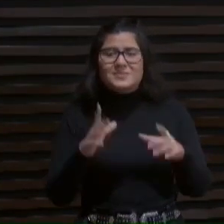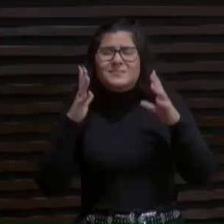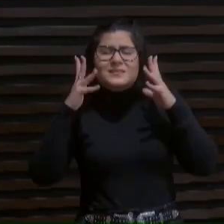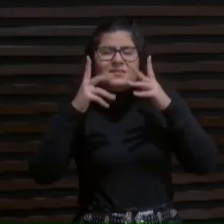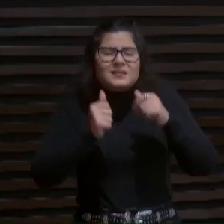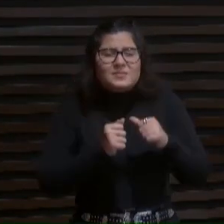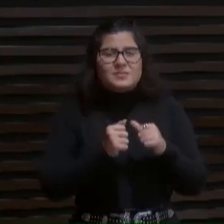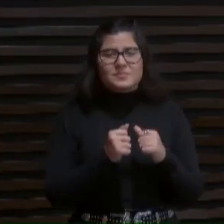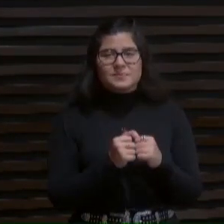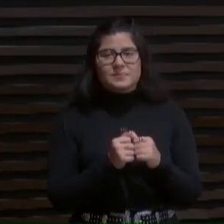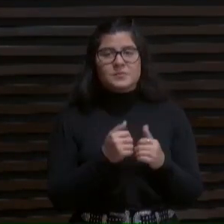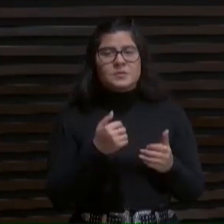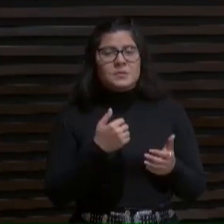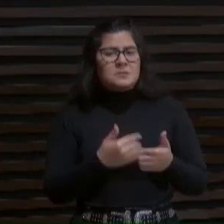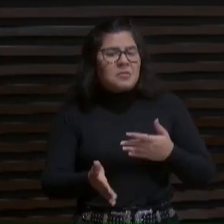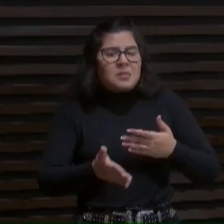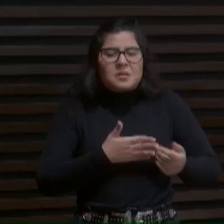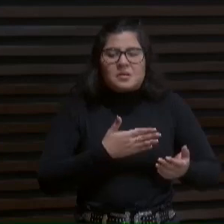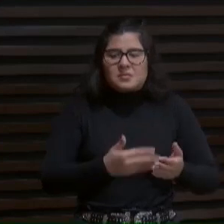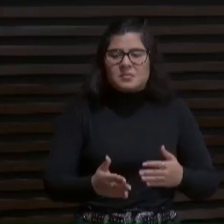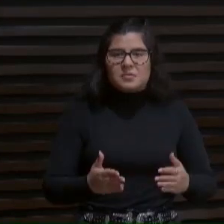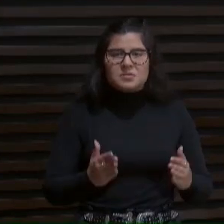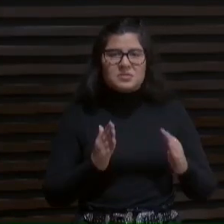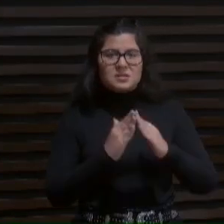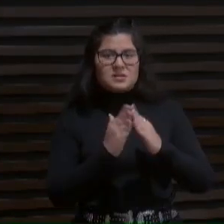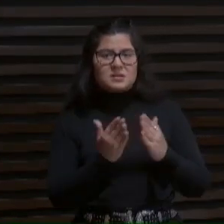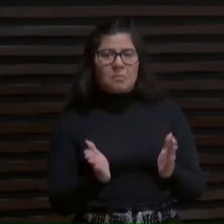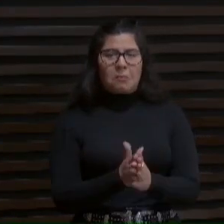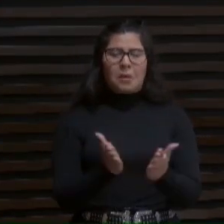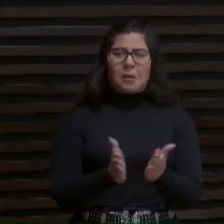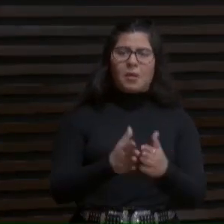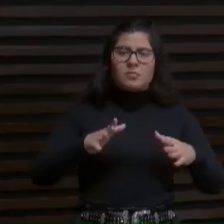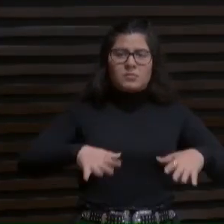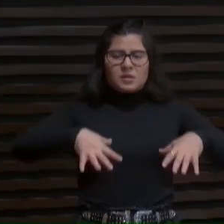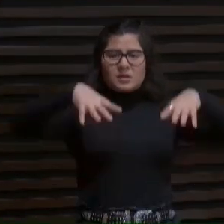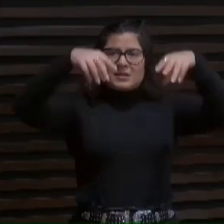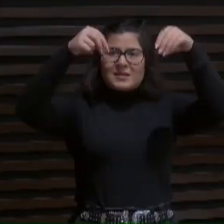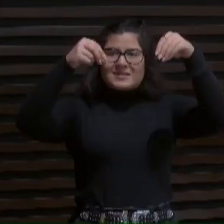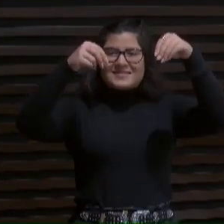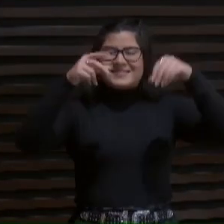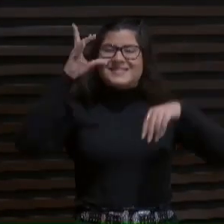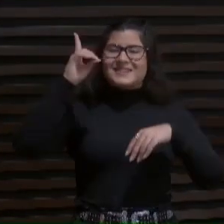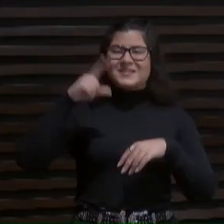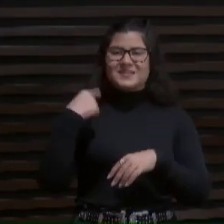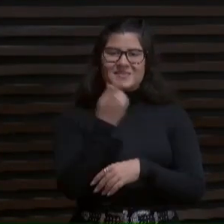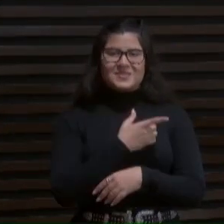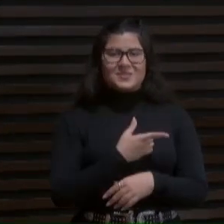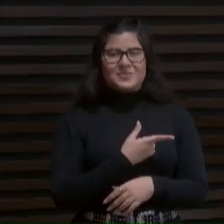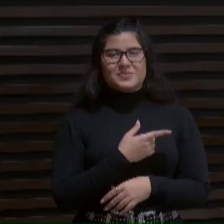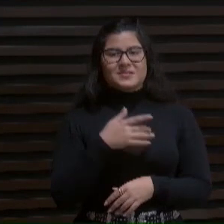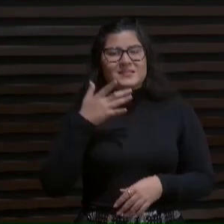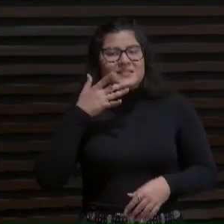maravilhoso, independente se ele é um barraco ou se ele é um castelo. Deus é o nosso prazer, Deus é a nossa alegria. E Deus está dizendo, quando